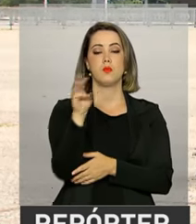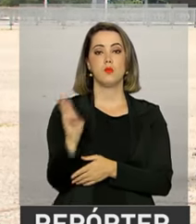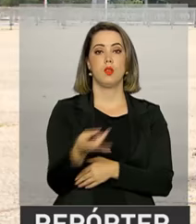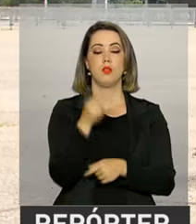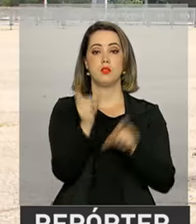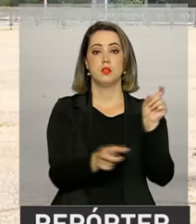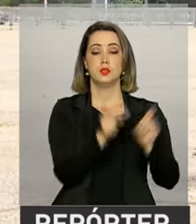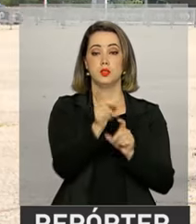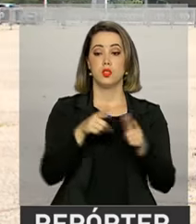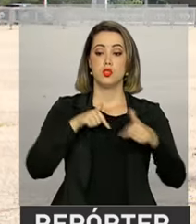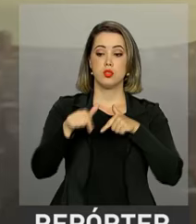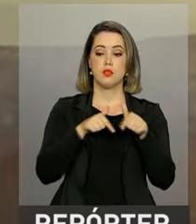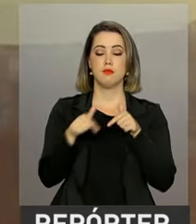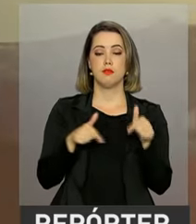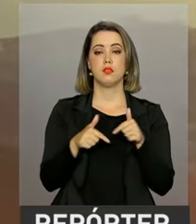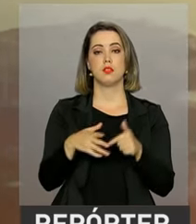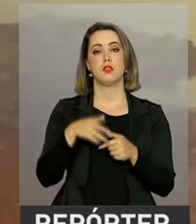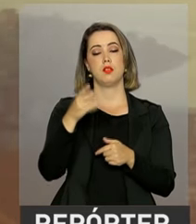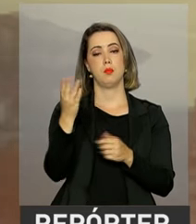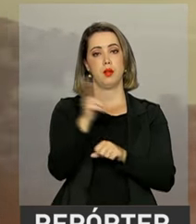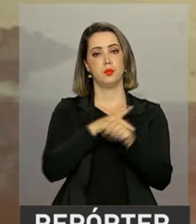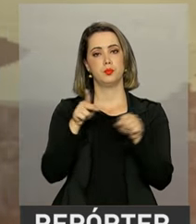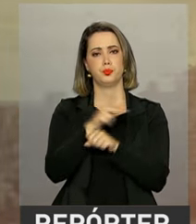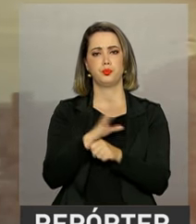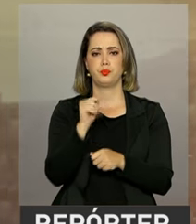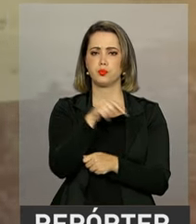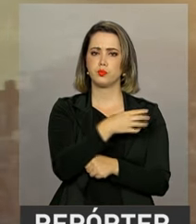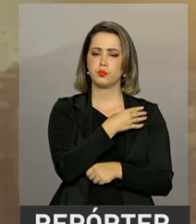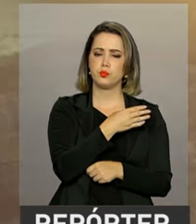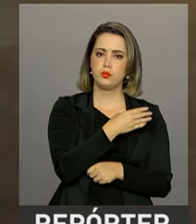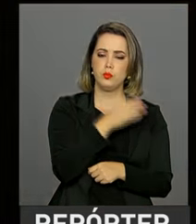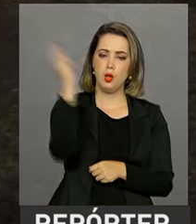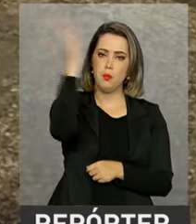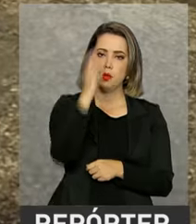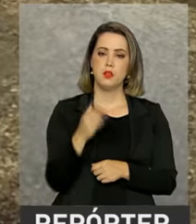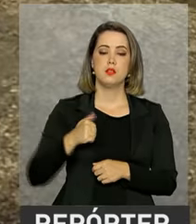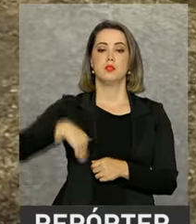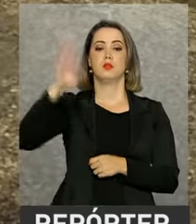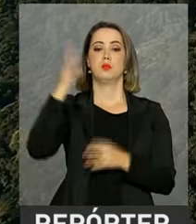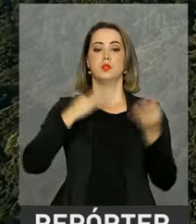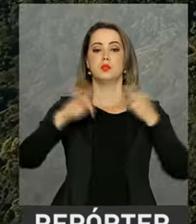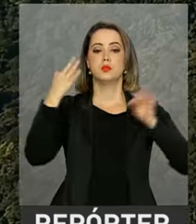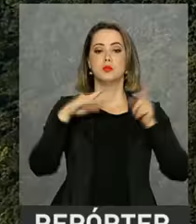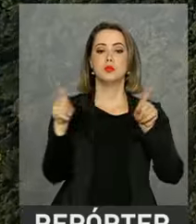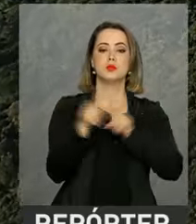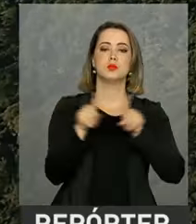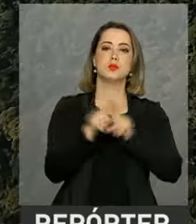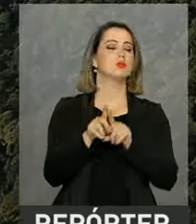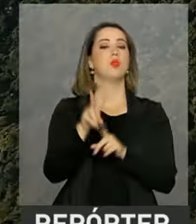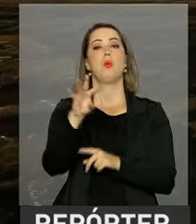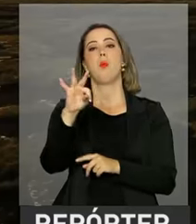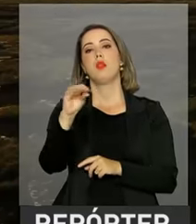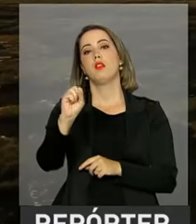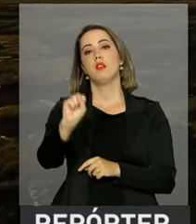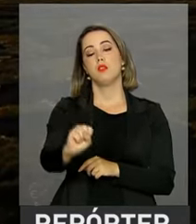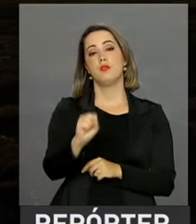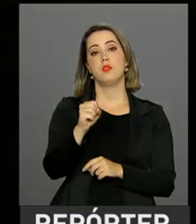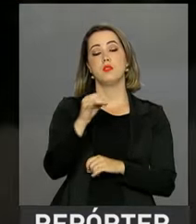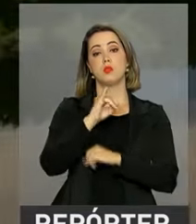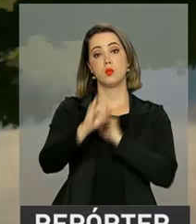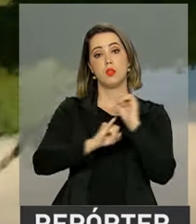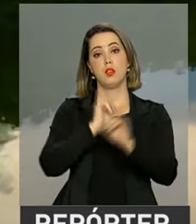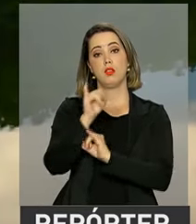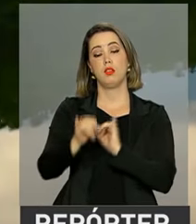de empregos no país o plano brasil mas turismo inclui também a implantação de visto eletrônico para países considerados